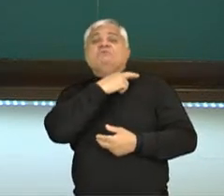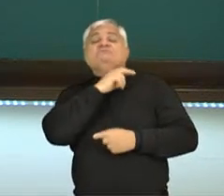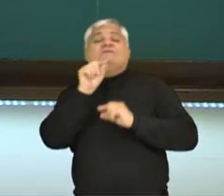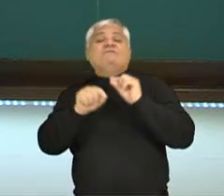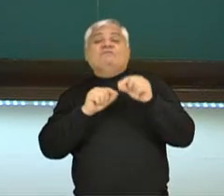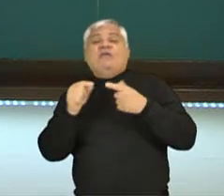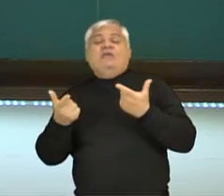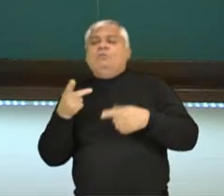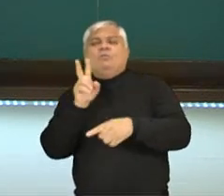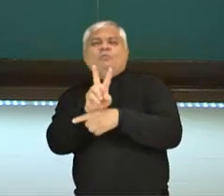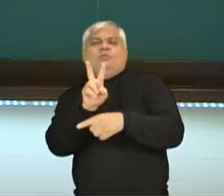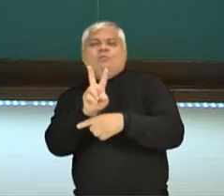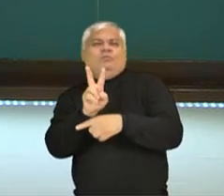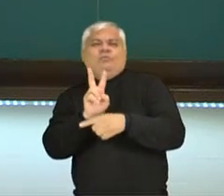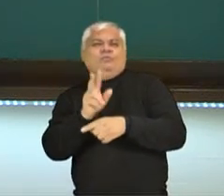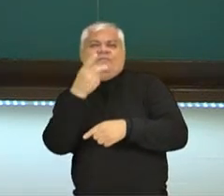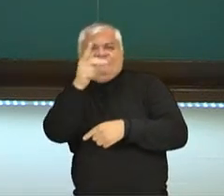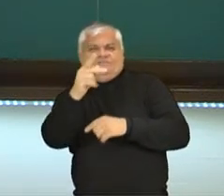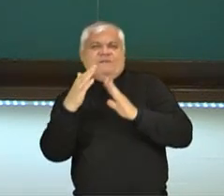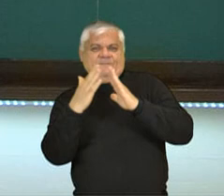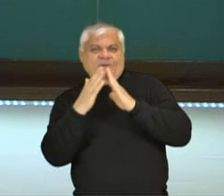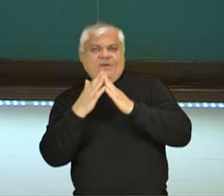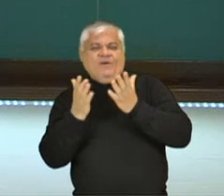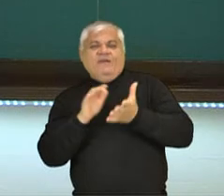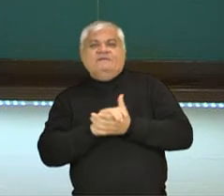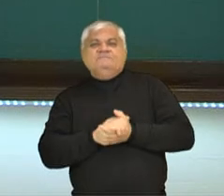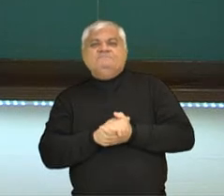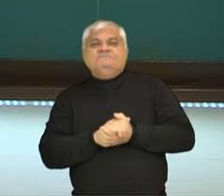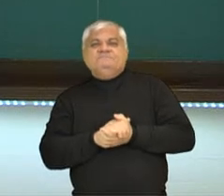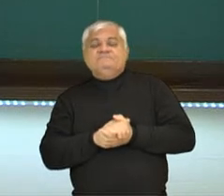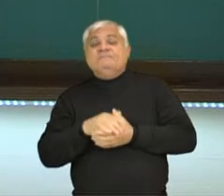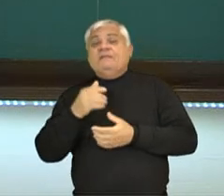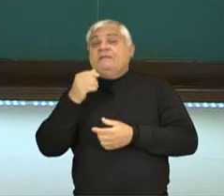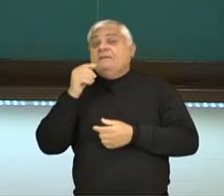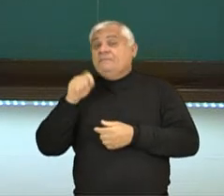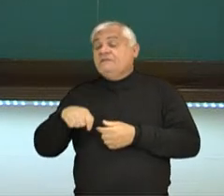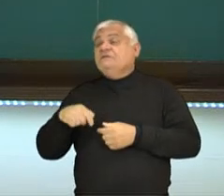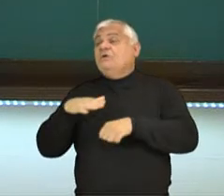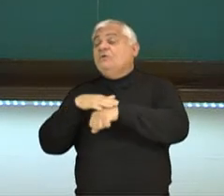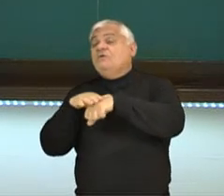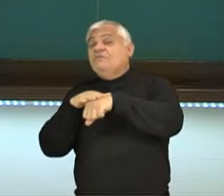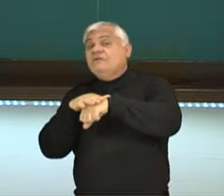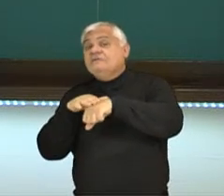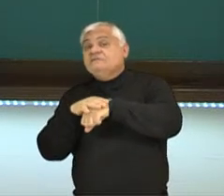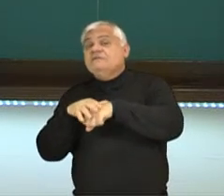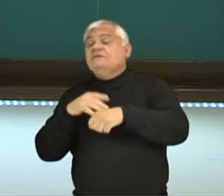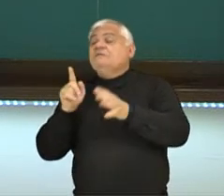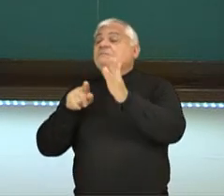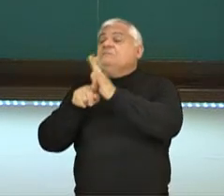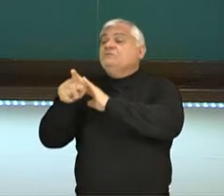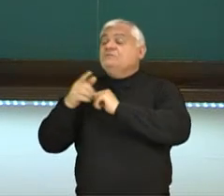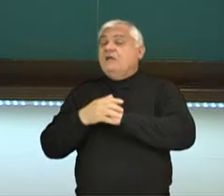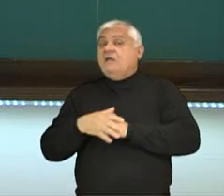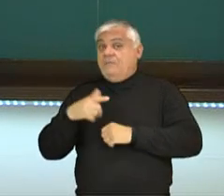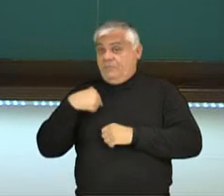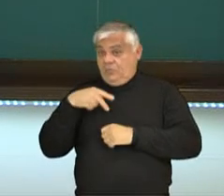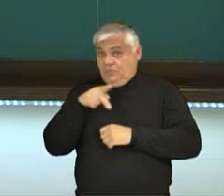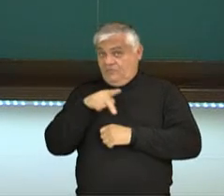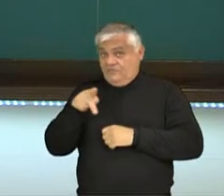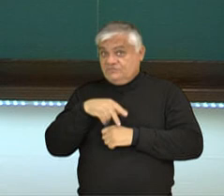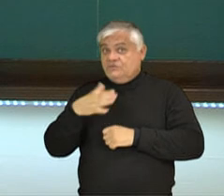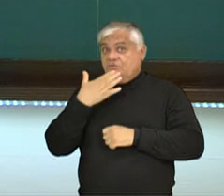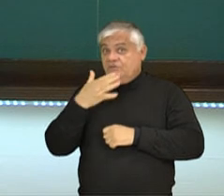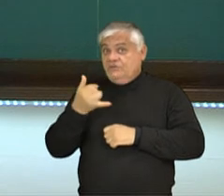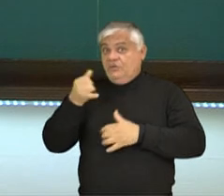responsável ou por alguém que você sabe que você vai conseguir acessar. Você vai dizer, olha, o meu professor de